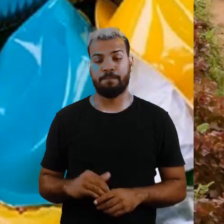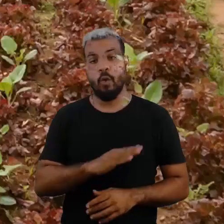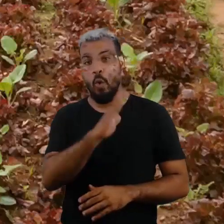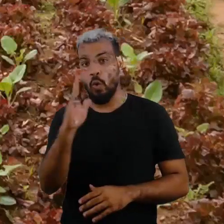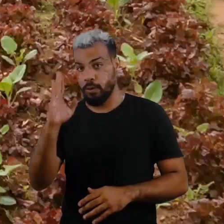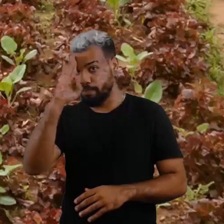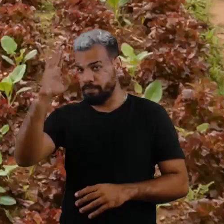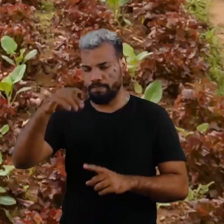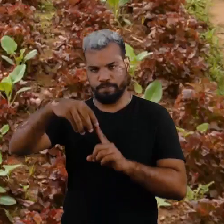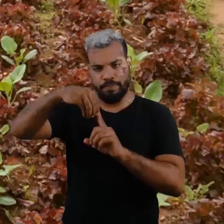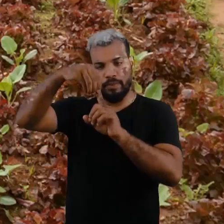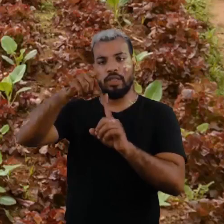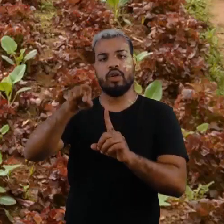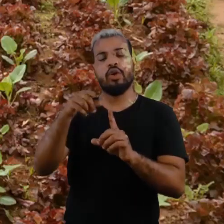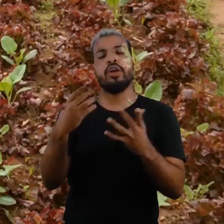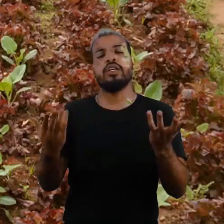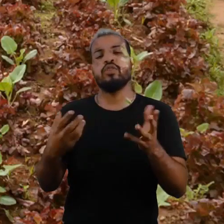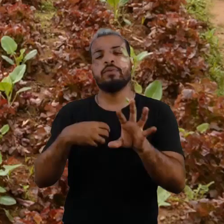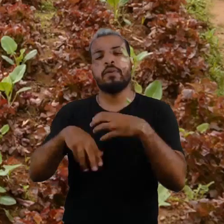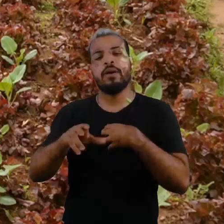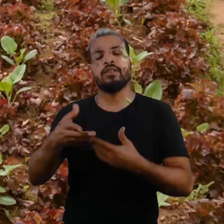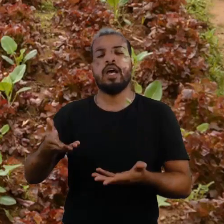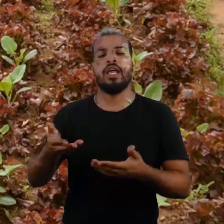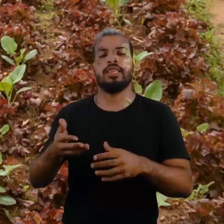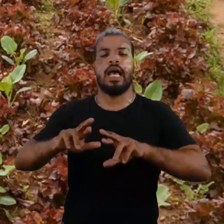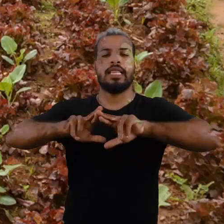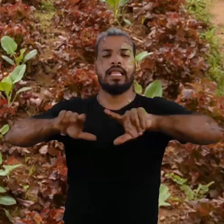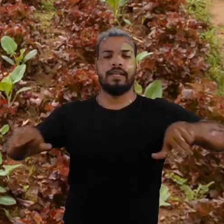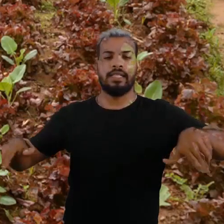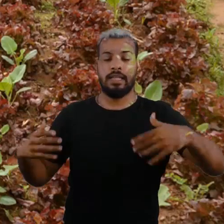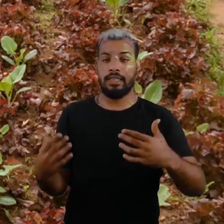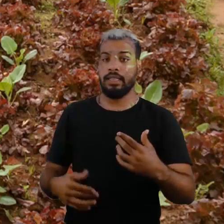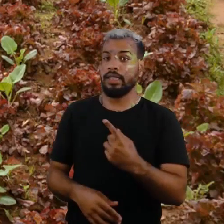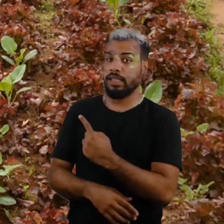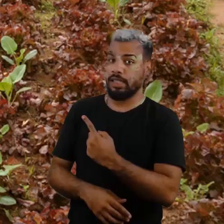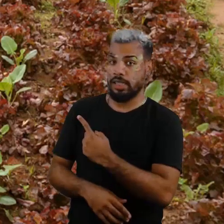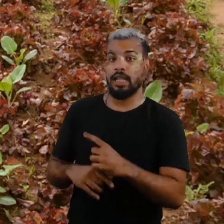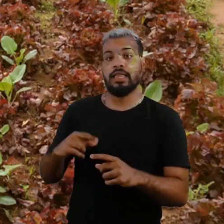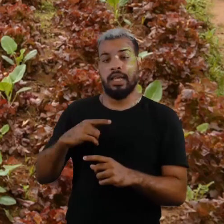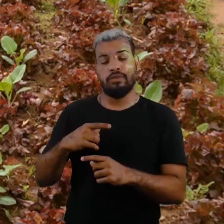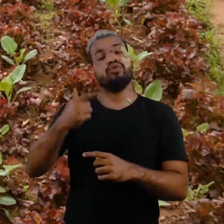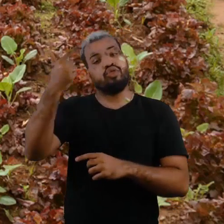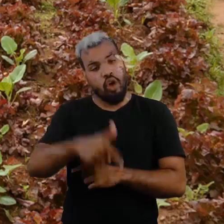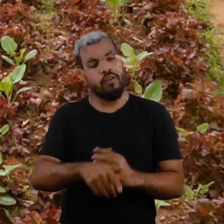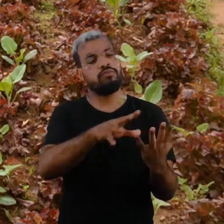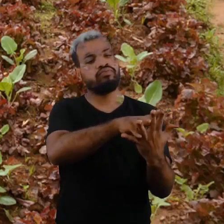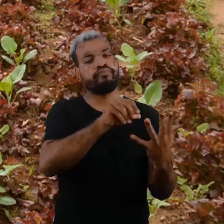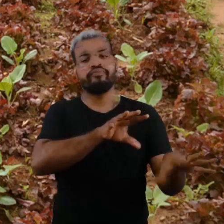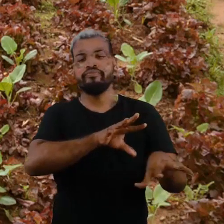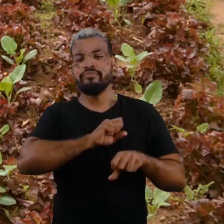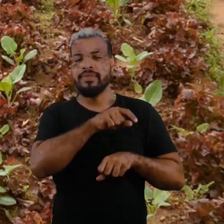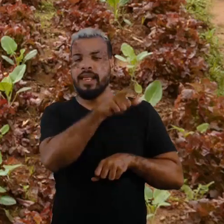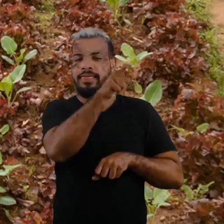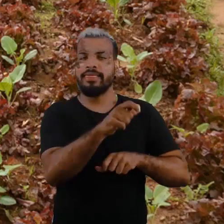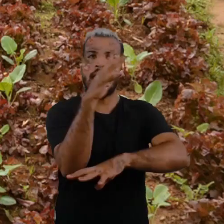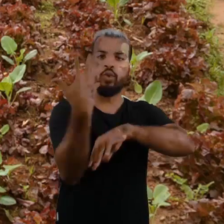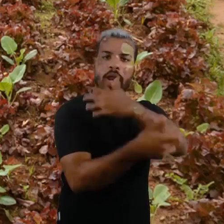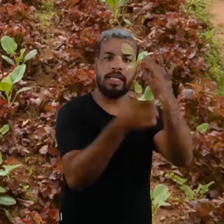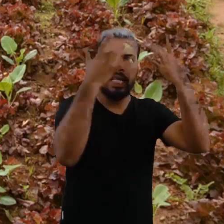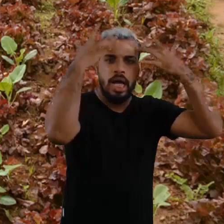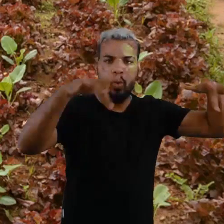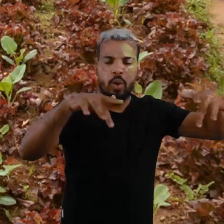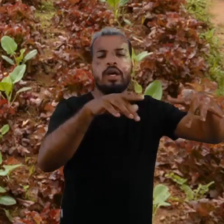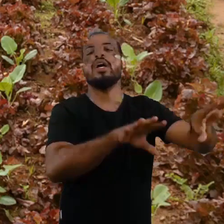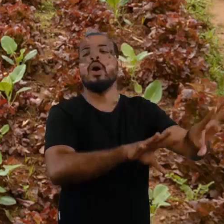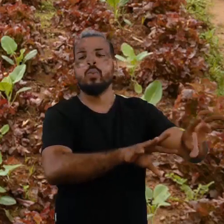O outro princípio é da resiliência por meio da diversidade. Novamente, inspirada na natureza, esses